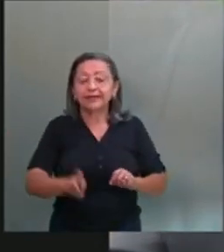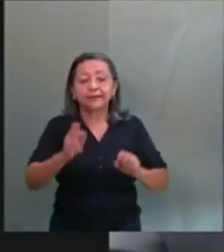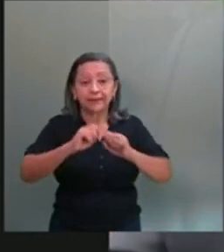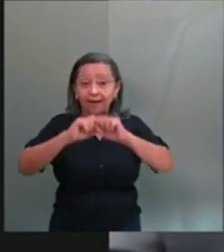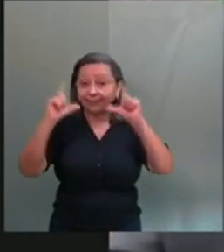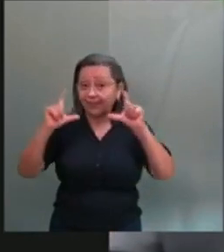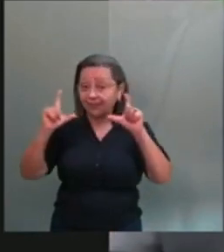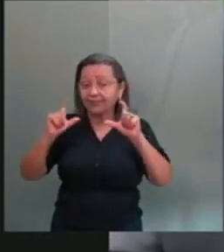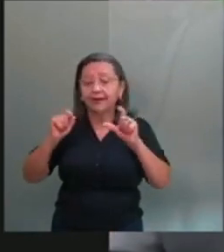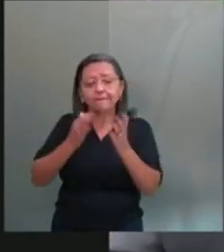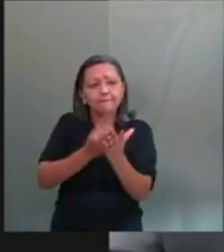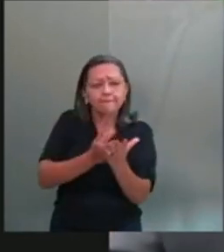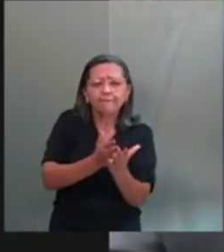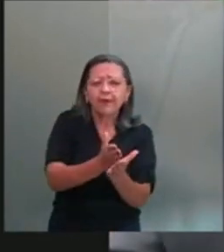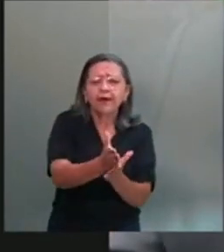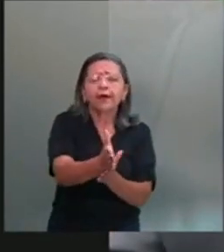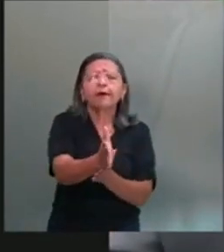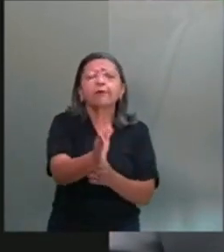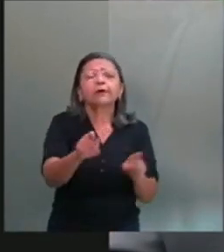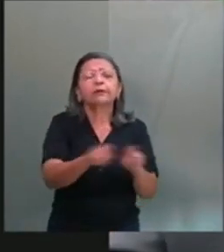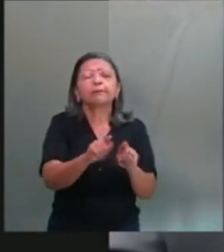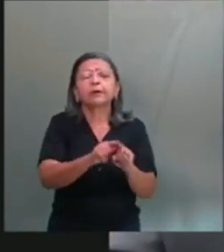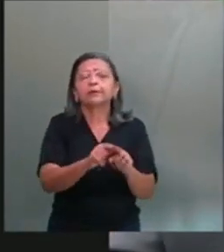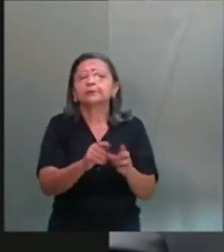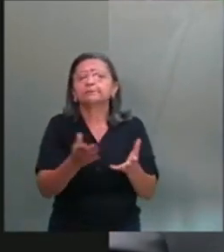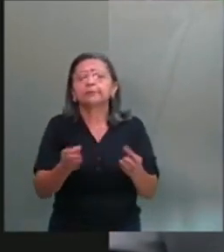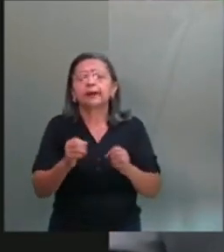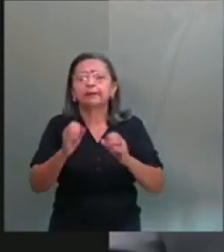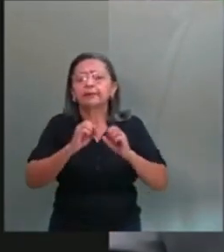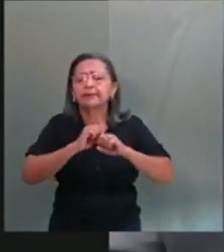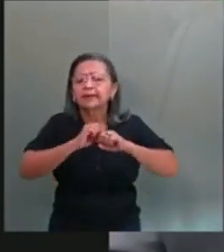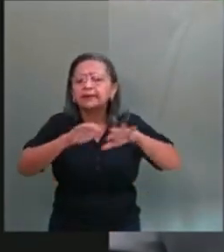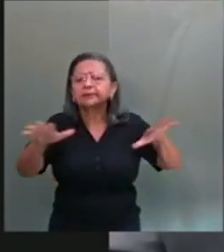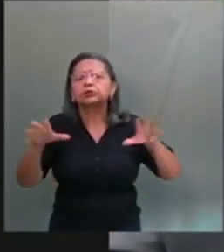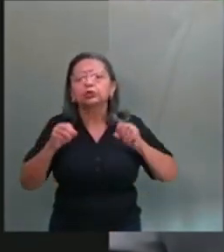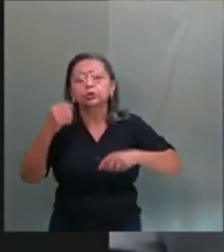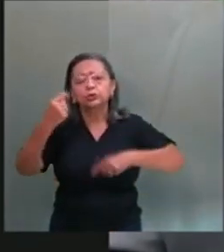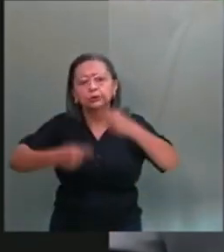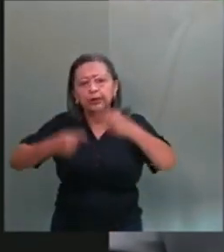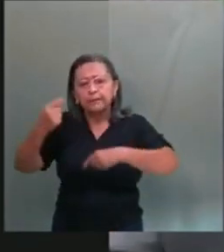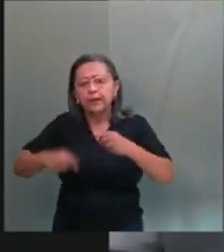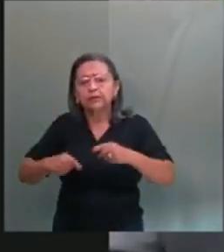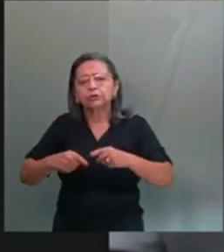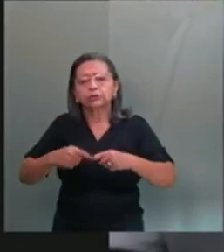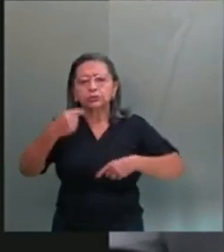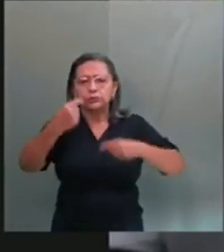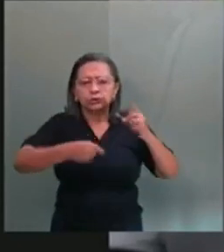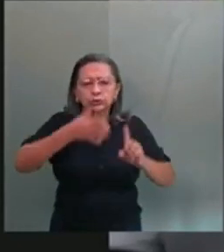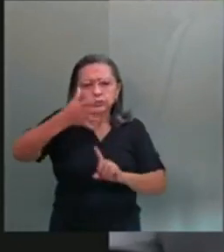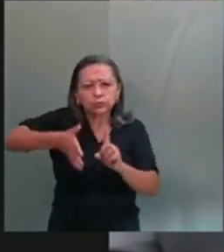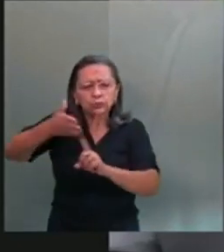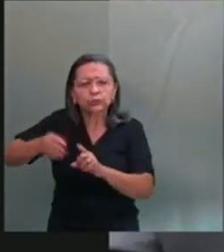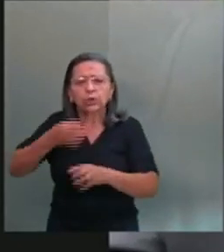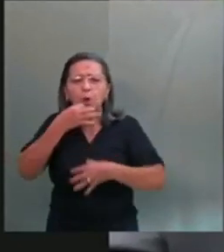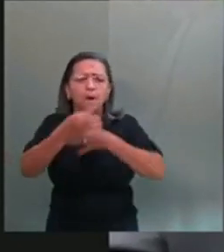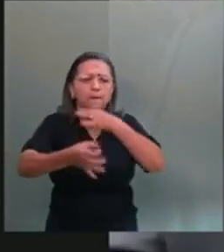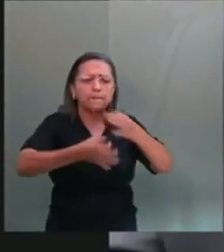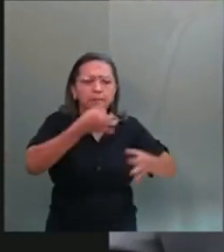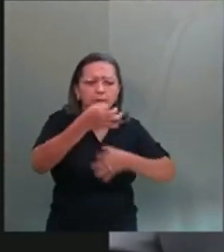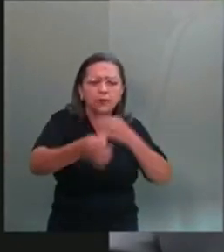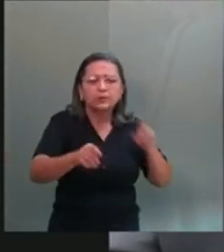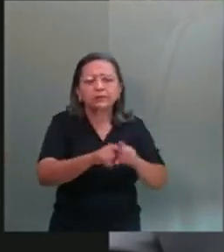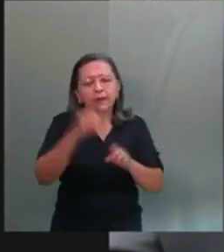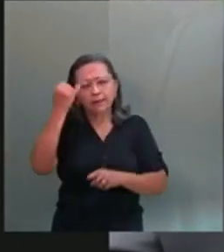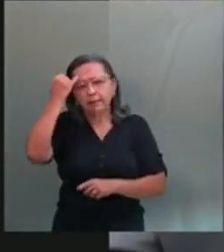atenta, fiel e imparcial para transmitir os debates, os discursos, as opiniões,